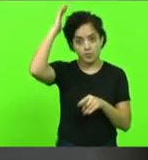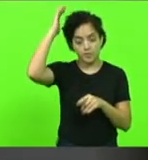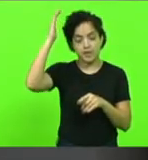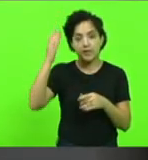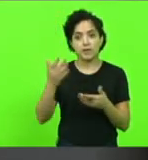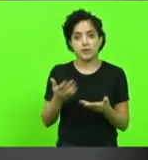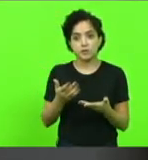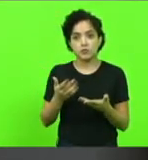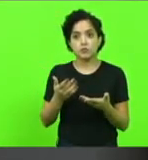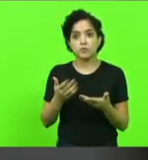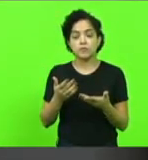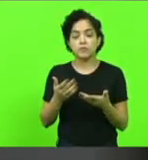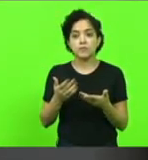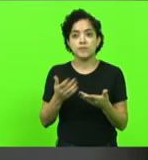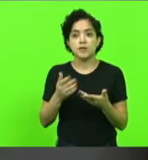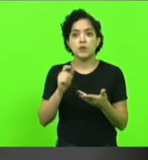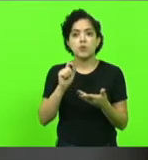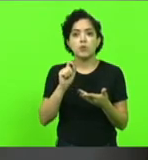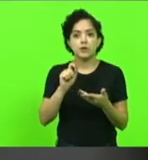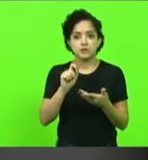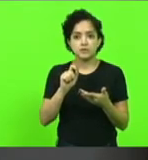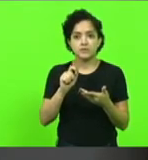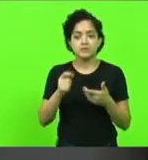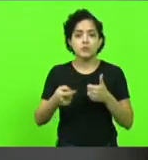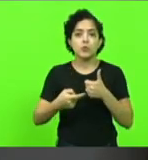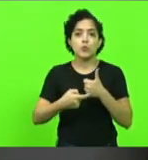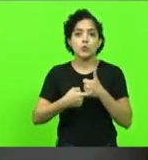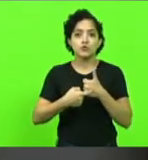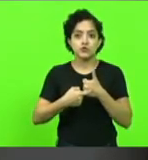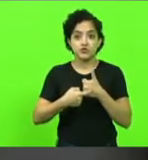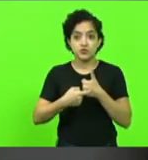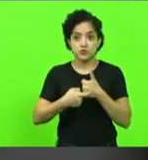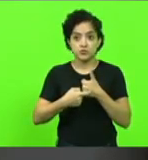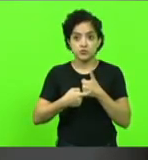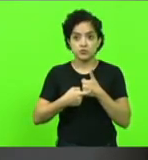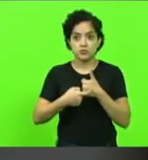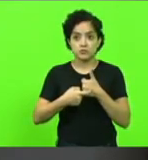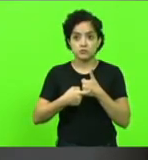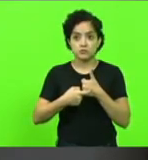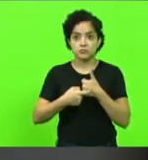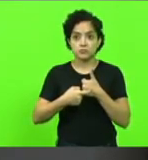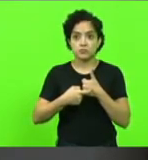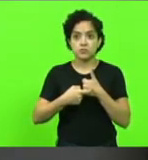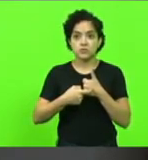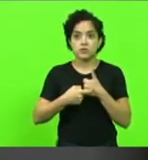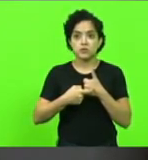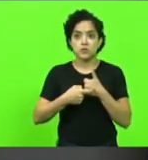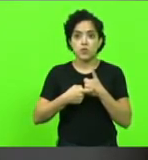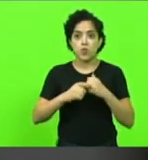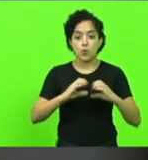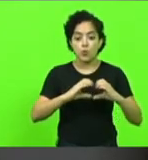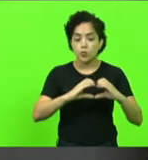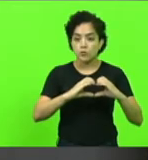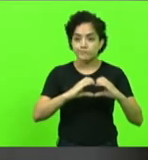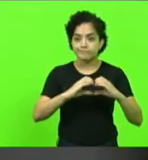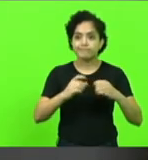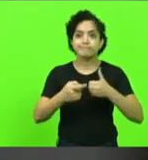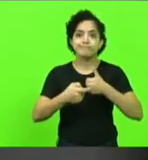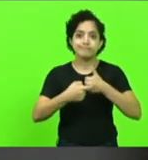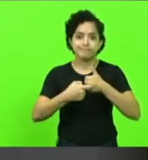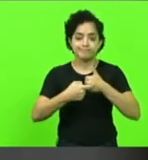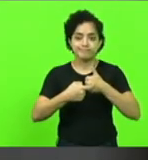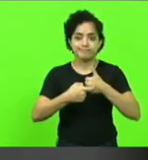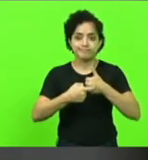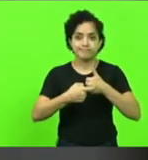terem, deputado Sargento Lima, curtido, feito um coraçãozinho numa postagem.